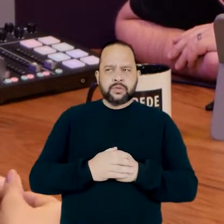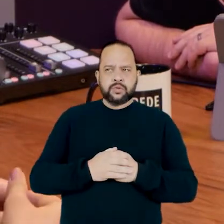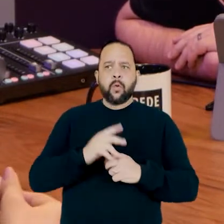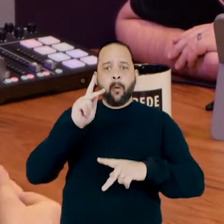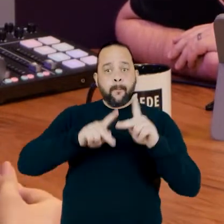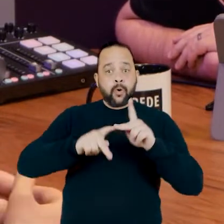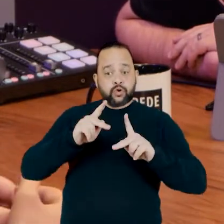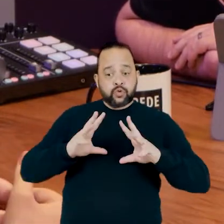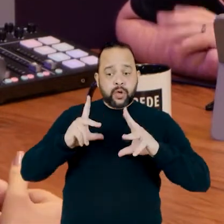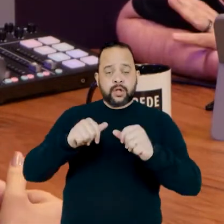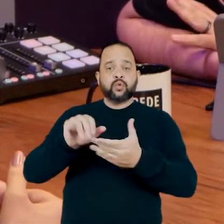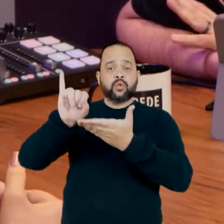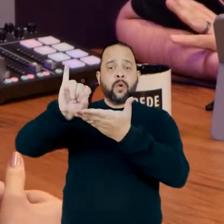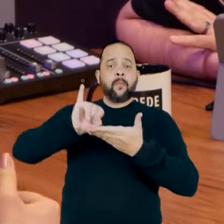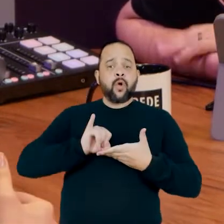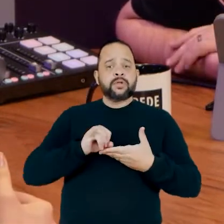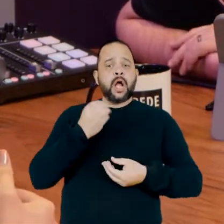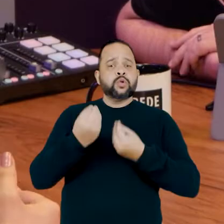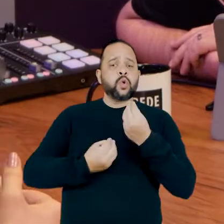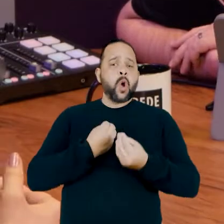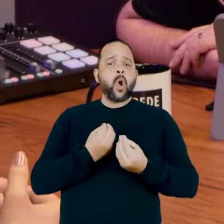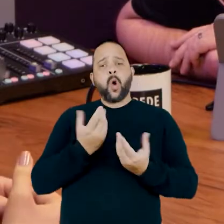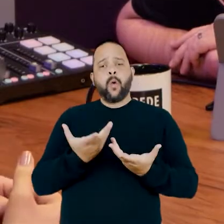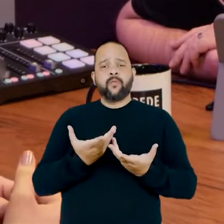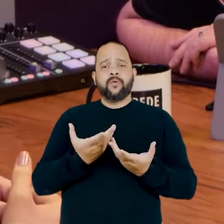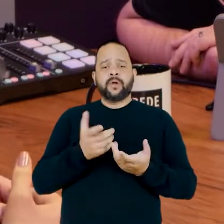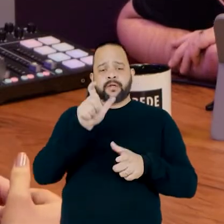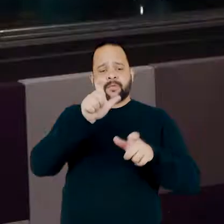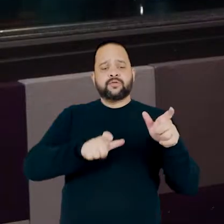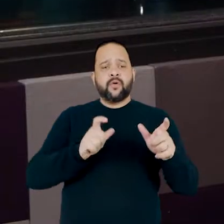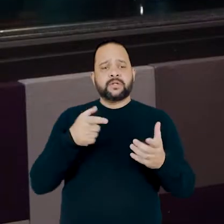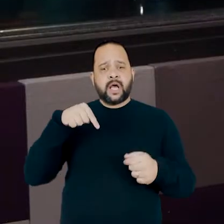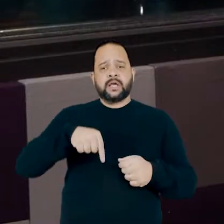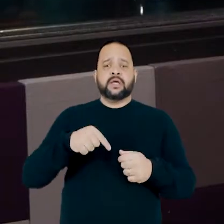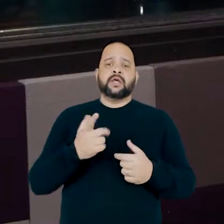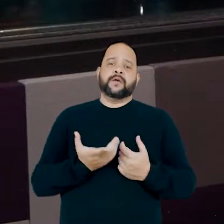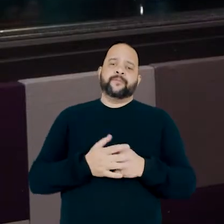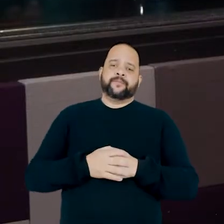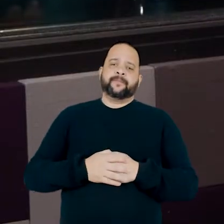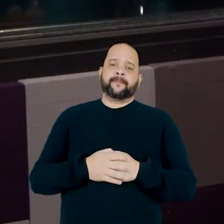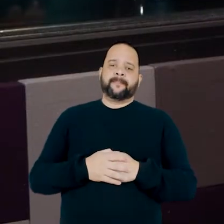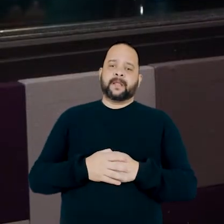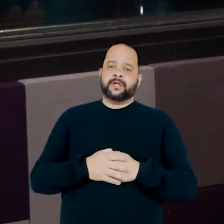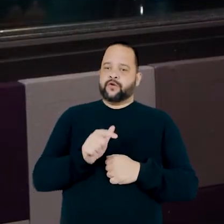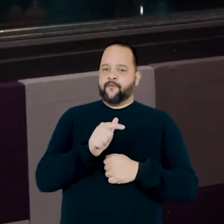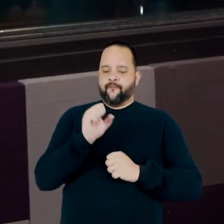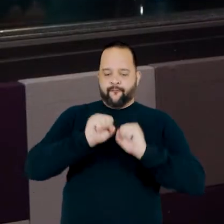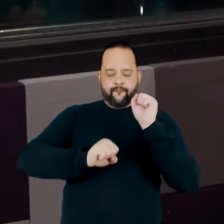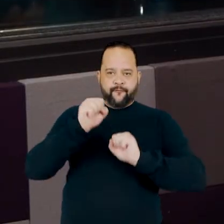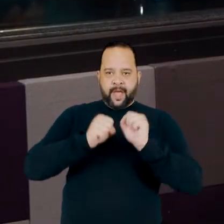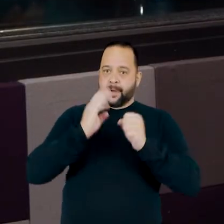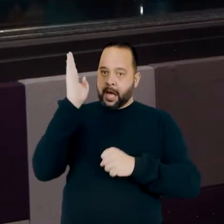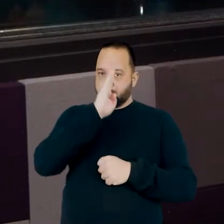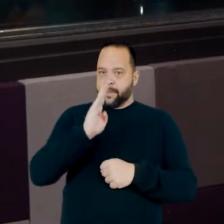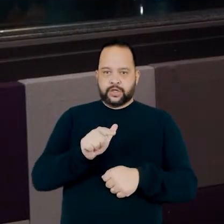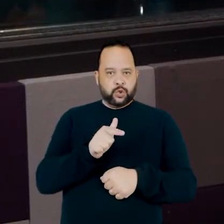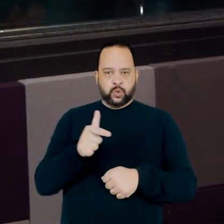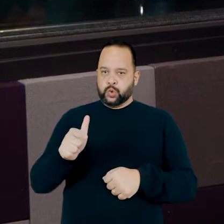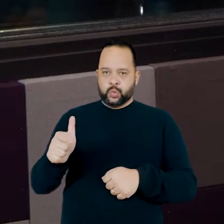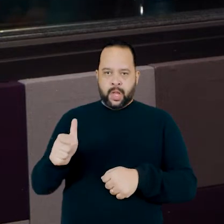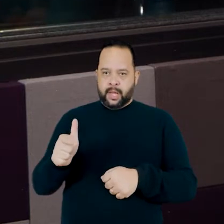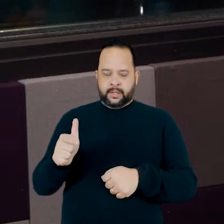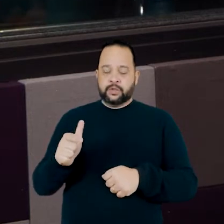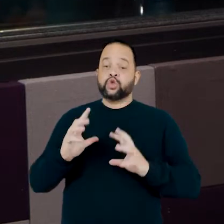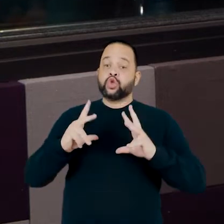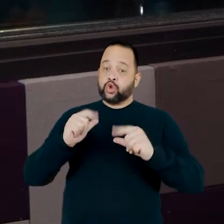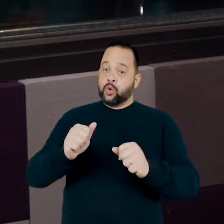é, como esse produto que chega no consumidor brasileiro, como ele vem? A gente não tem fábrica no Brasil, todos os produtos são importados,